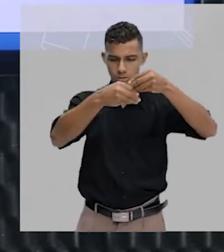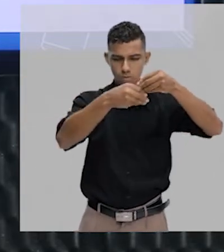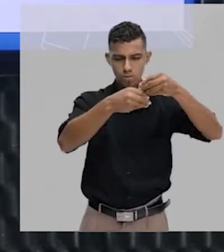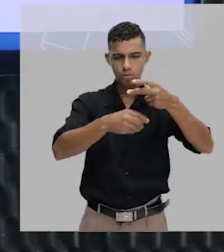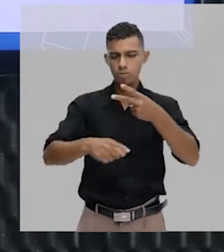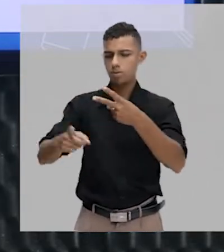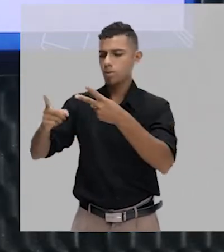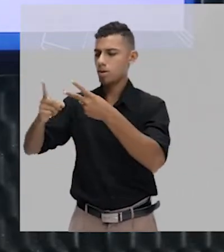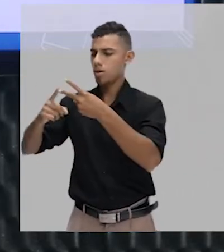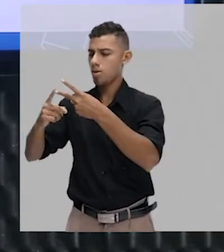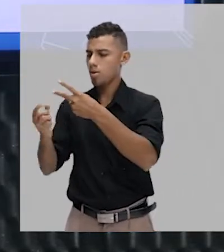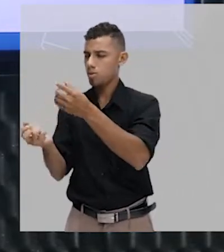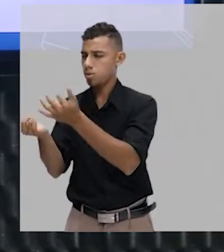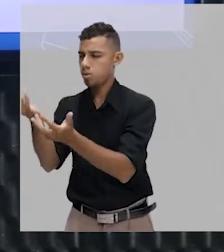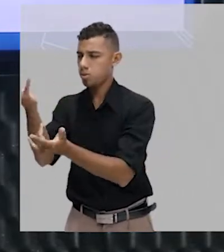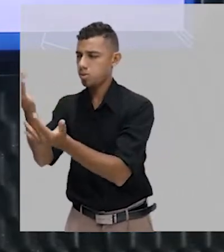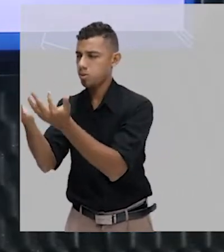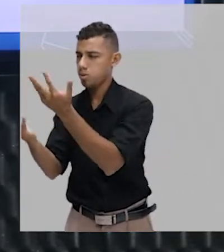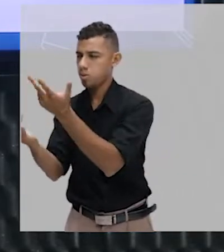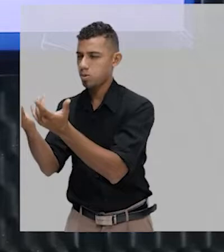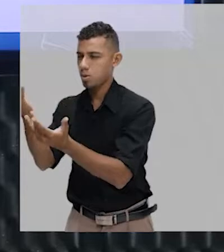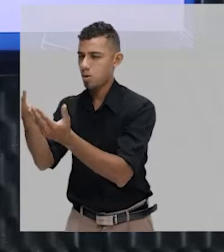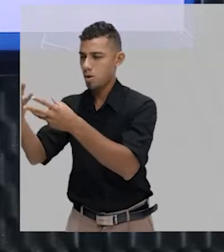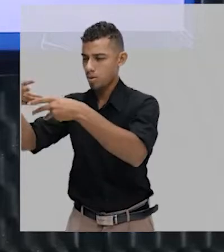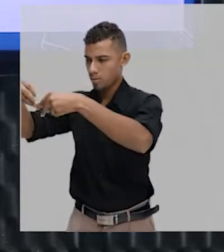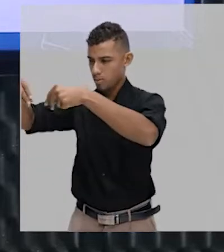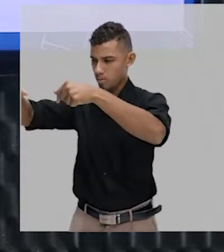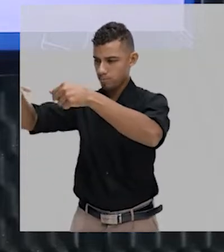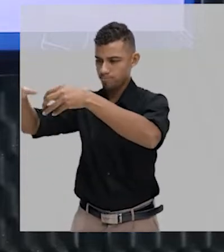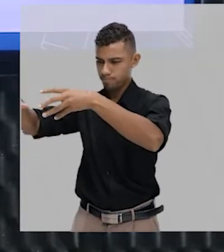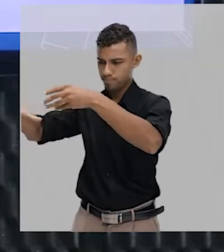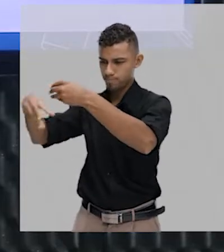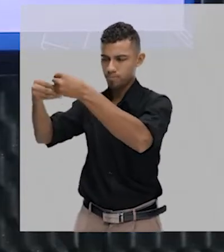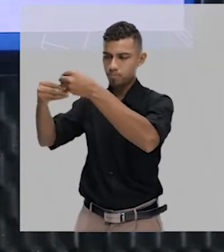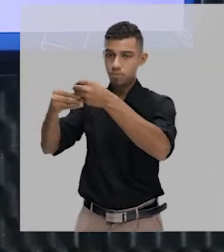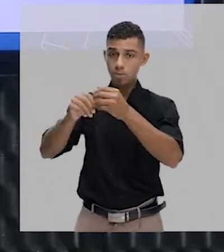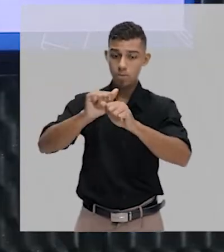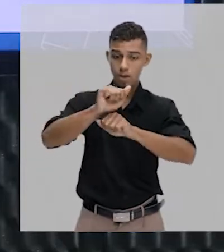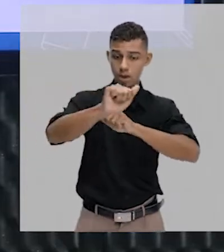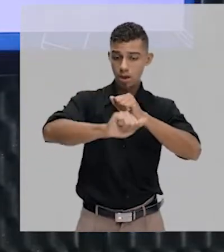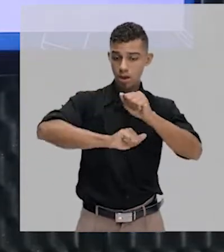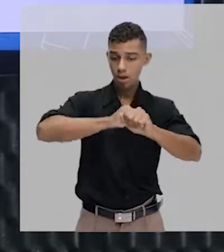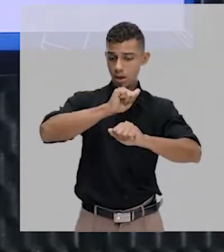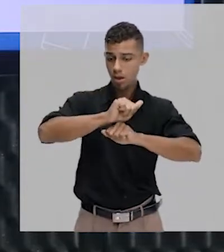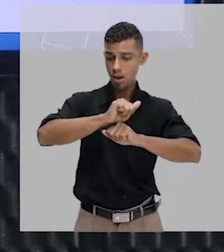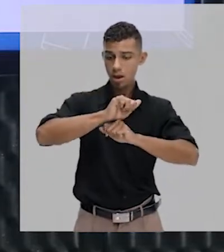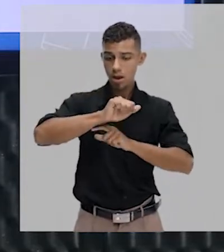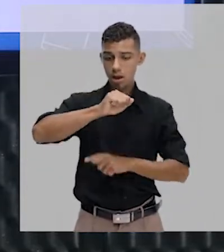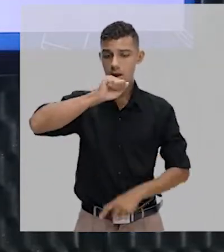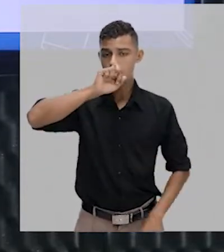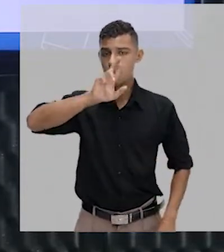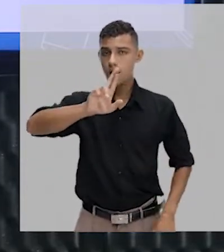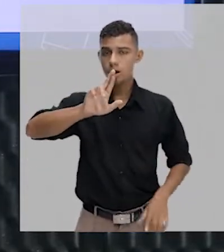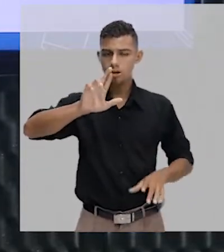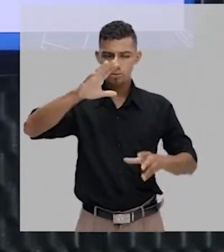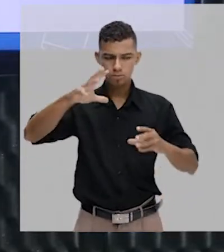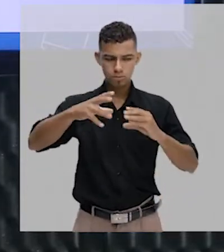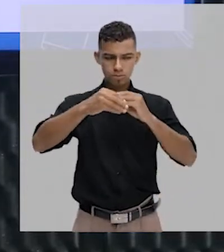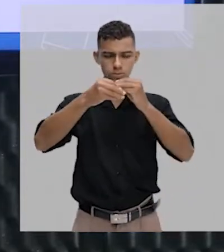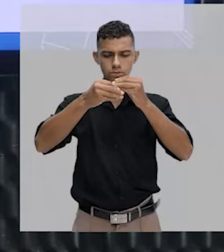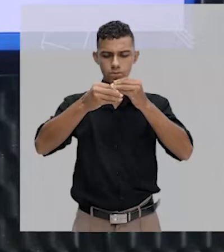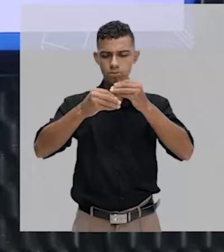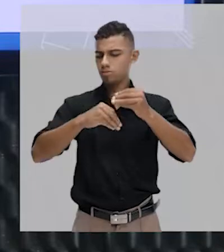e ar. Então, esses elementos iriam se combinando e originando as diversas